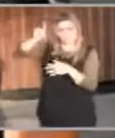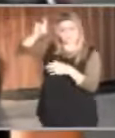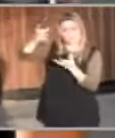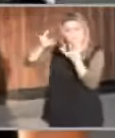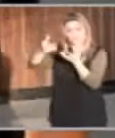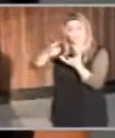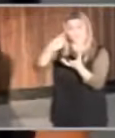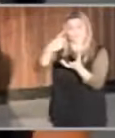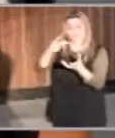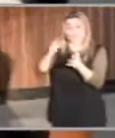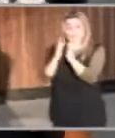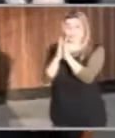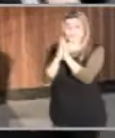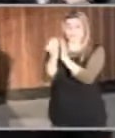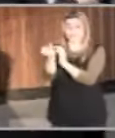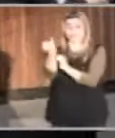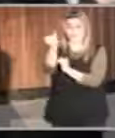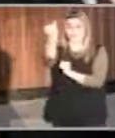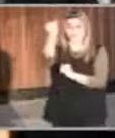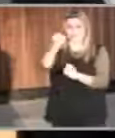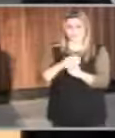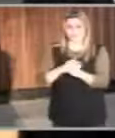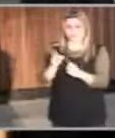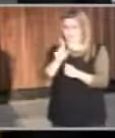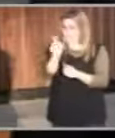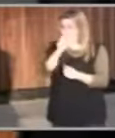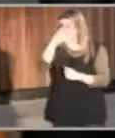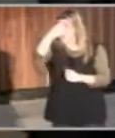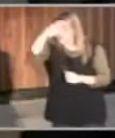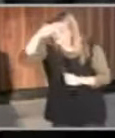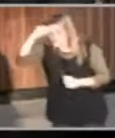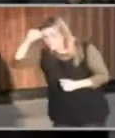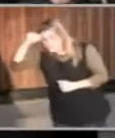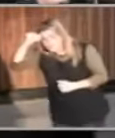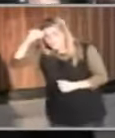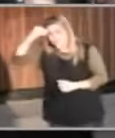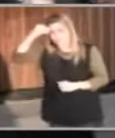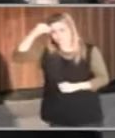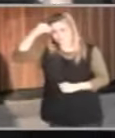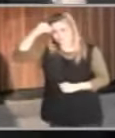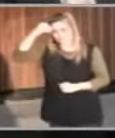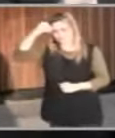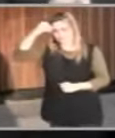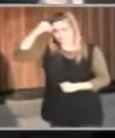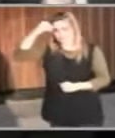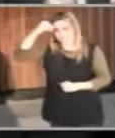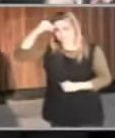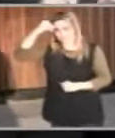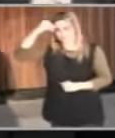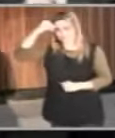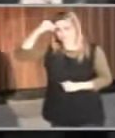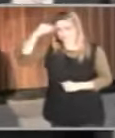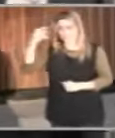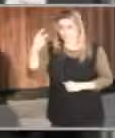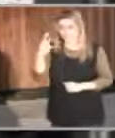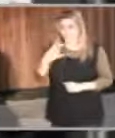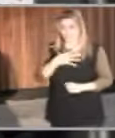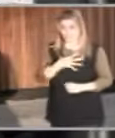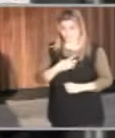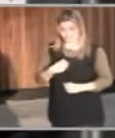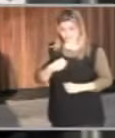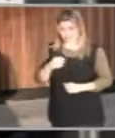essa oração porém não se esqueça que eles não estão aqui só para conquistar